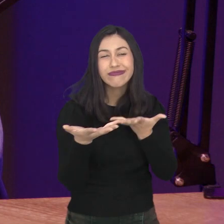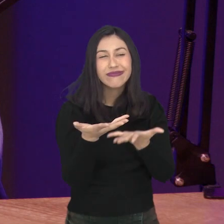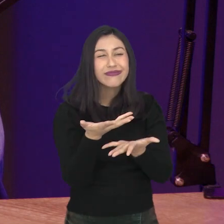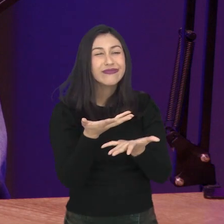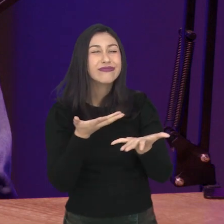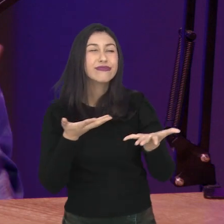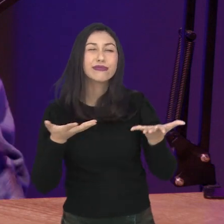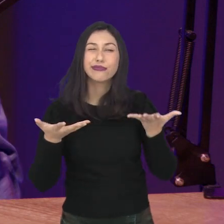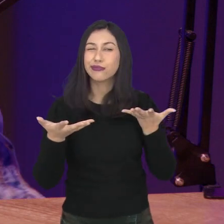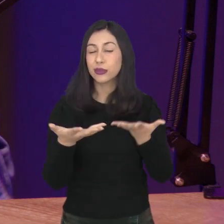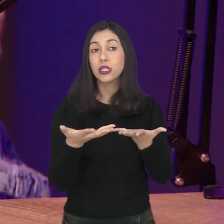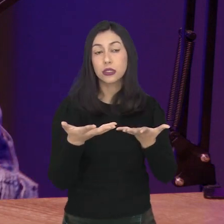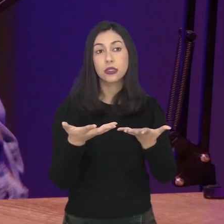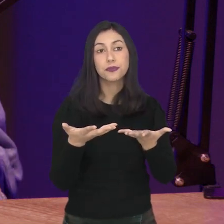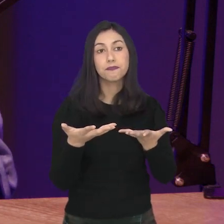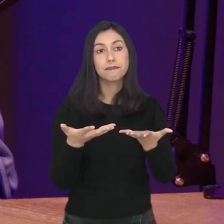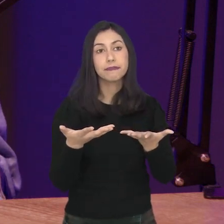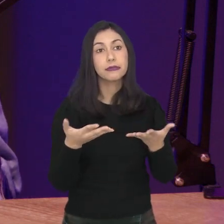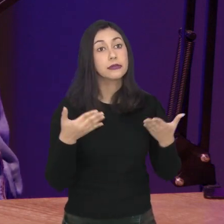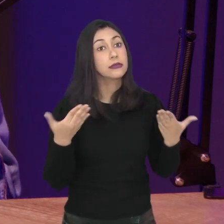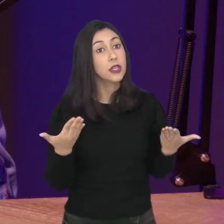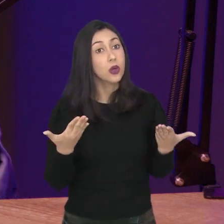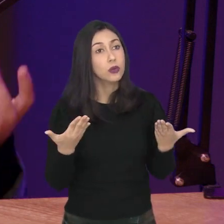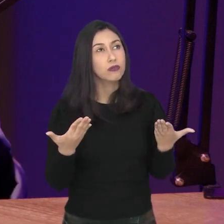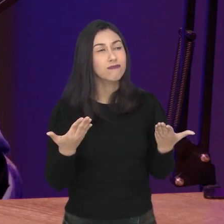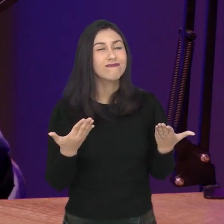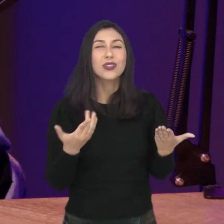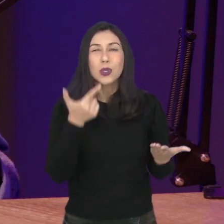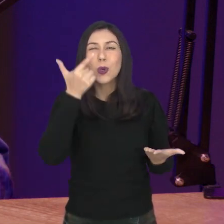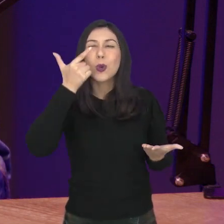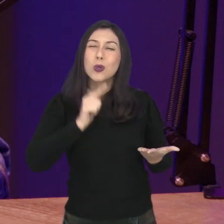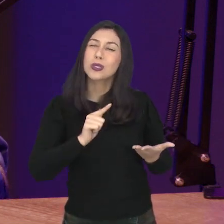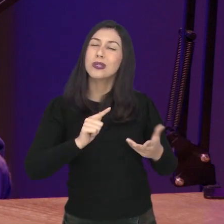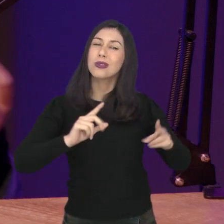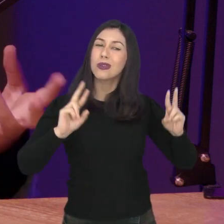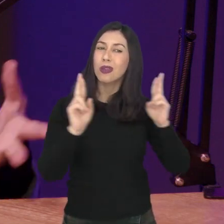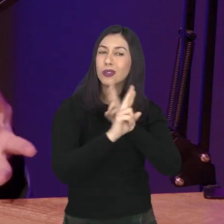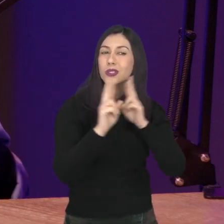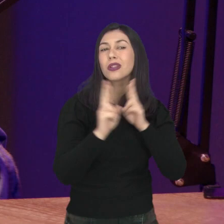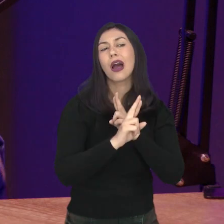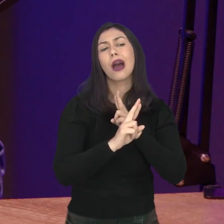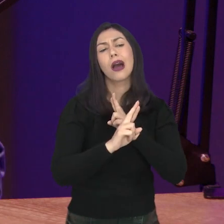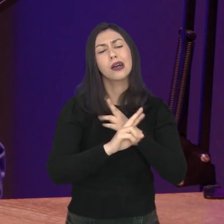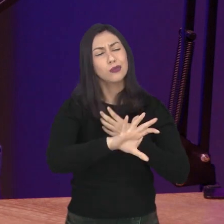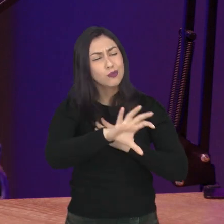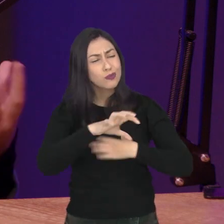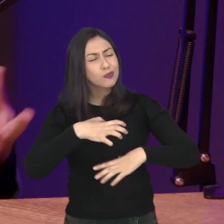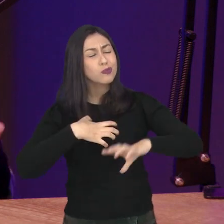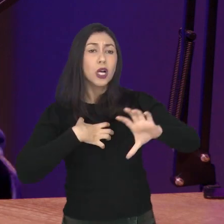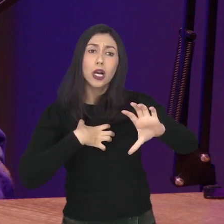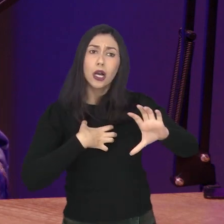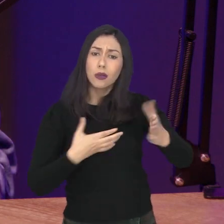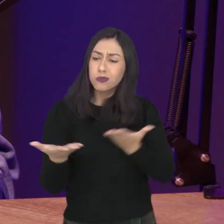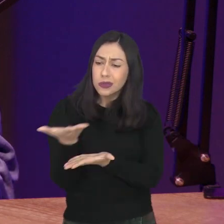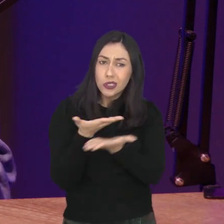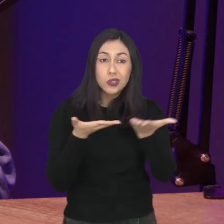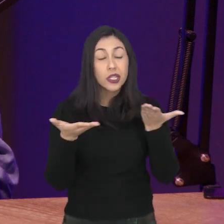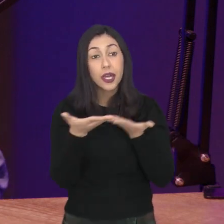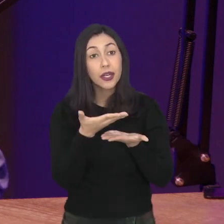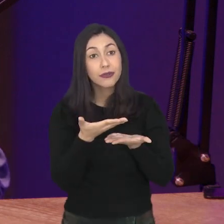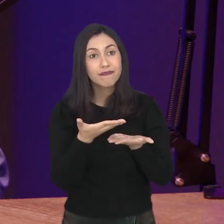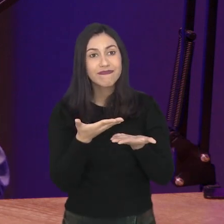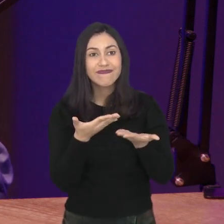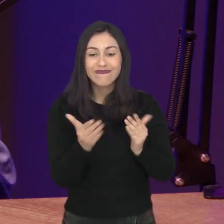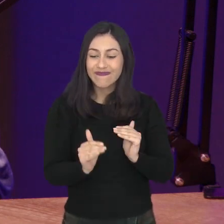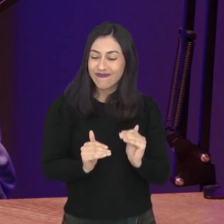que envolve pessoas. Então, a inteligência dos relacionamentos. Então, assim, de entender o outro, de relacionar com o outro. Quando a gente não